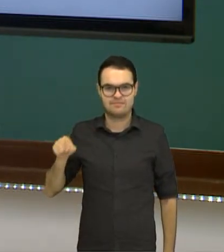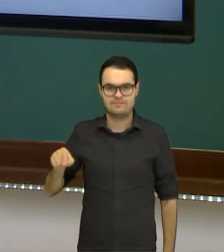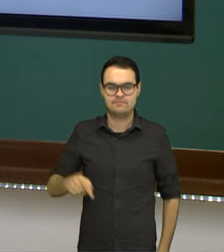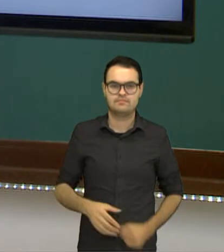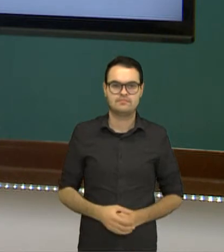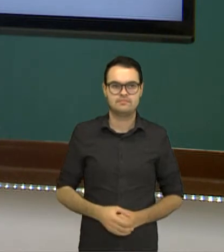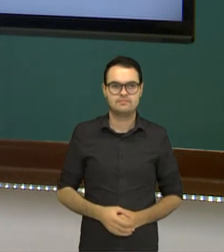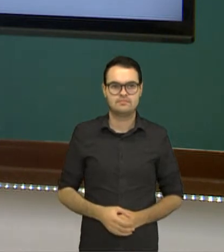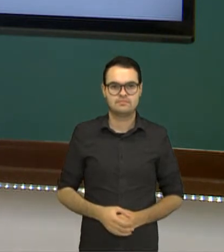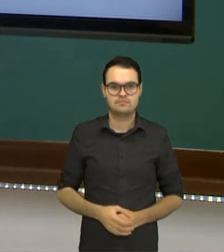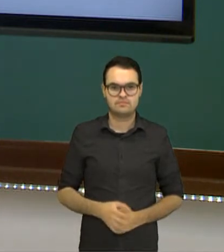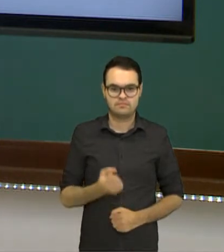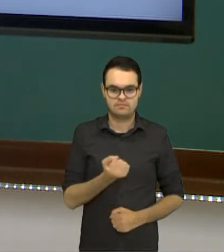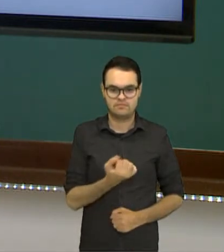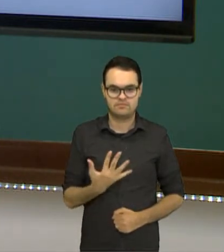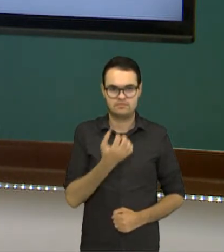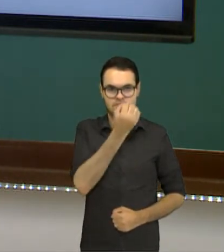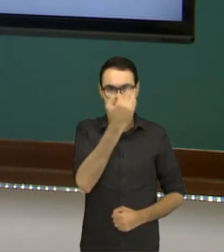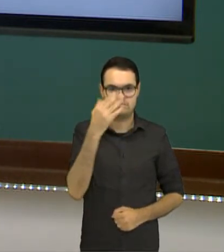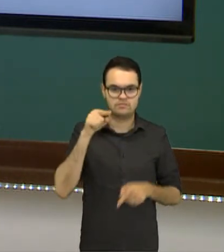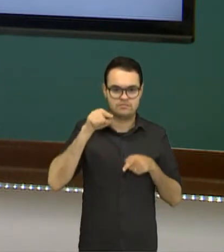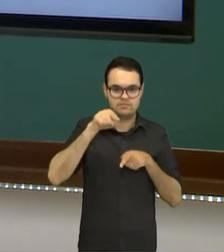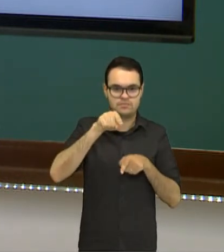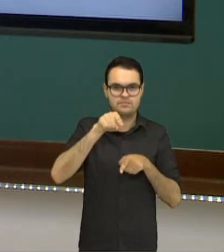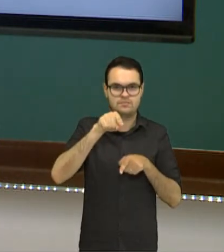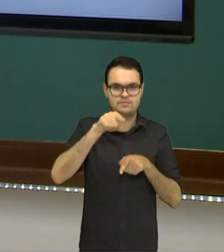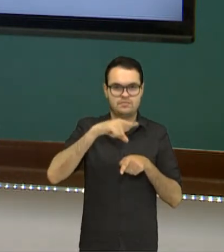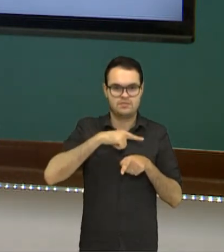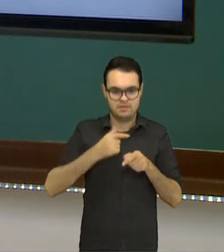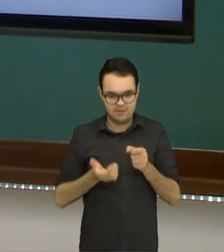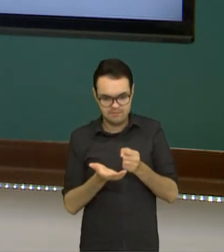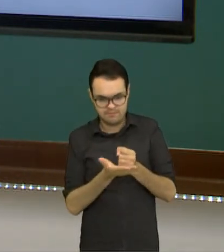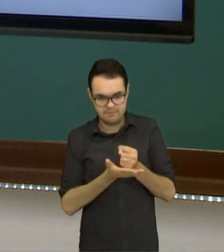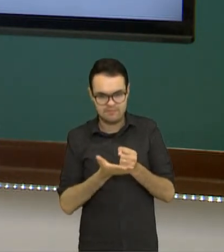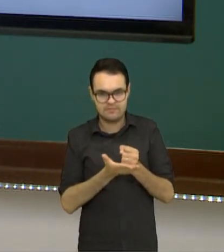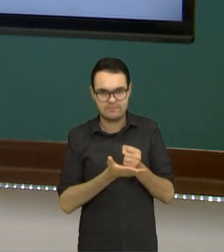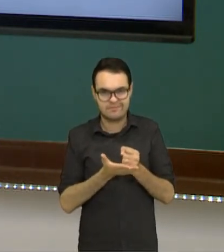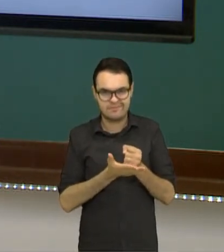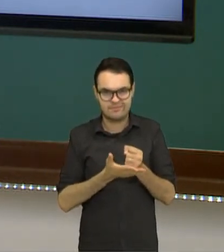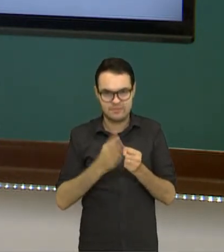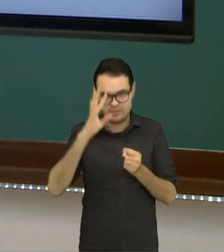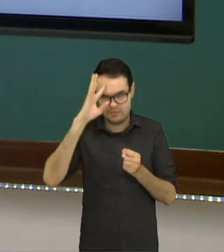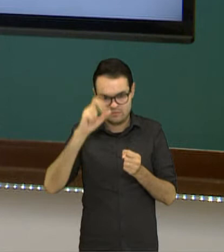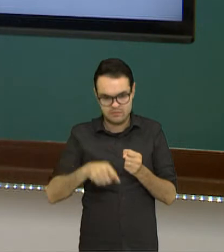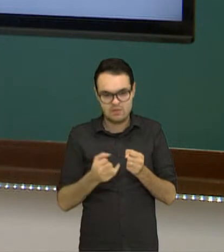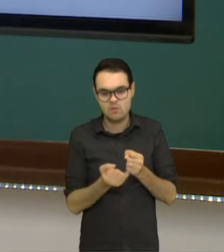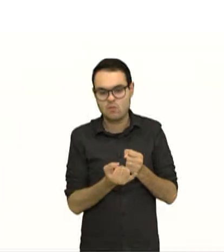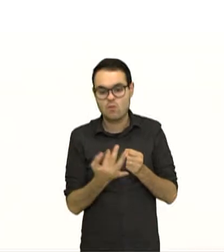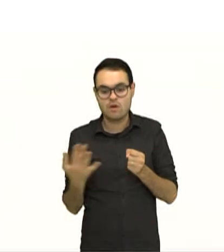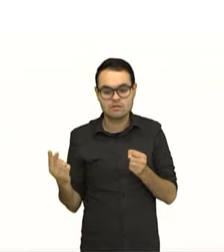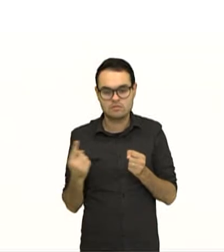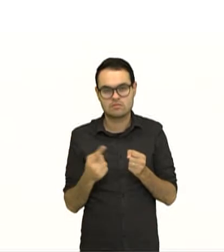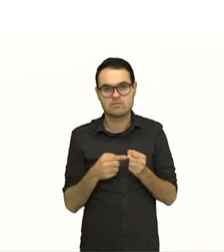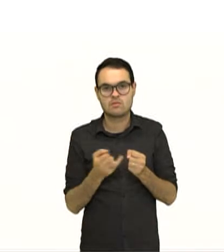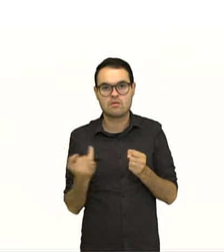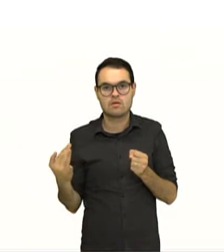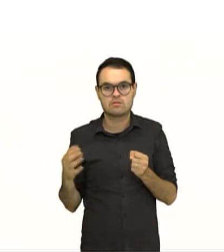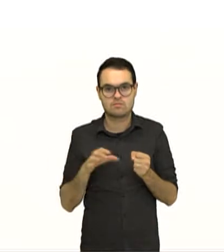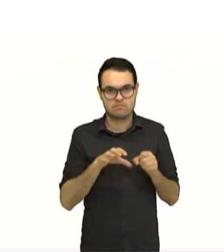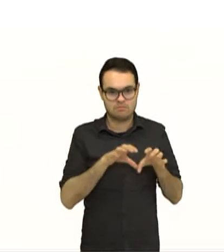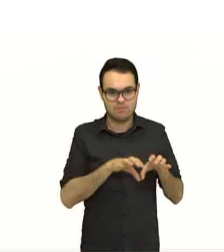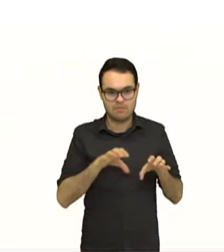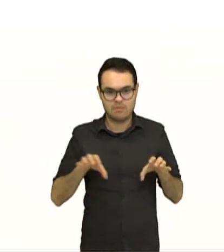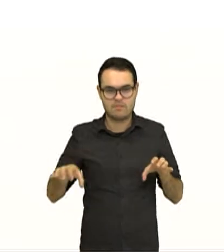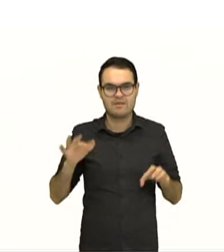nessa potenciação aqui, o que a gente tem? A base determina os fatores. Então, olha o exemplo aqui, ó, 2